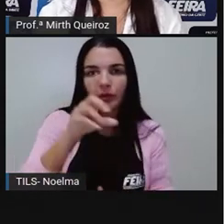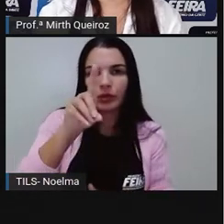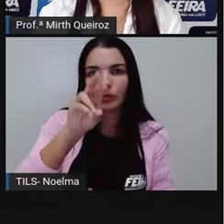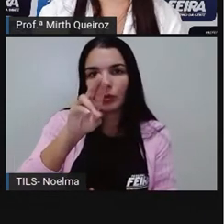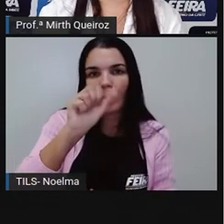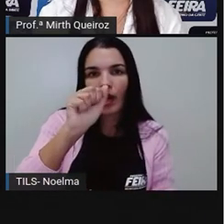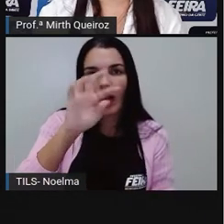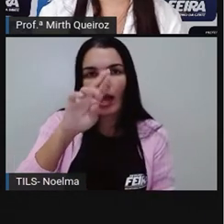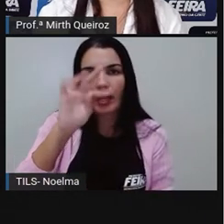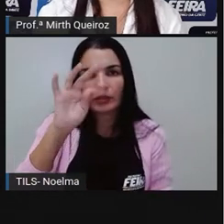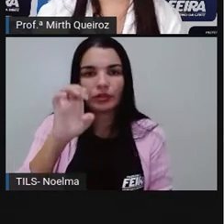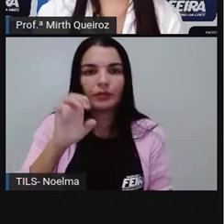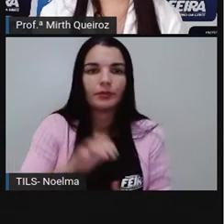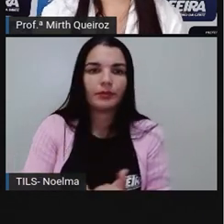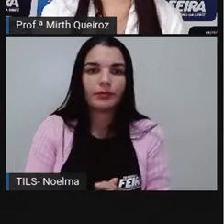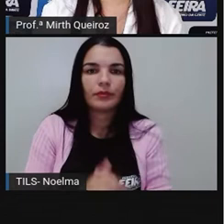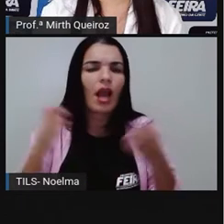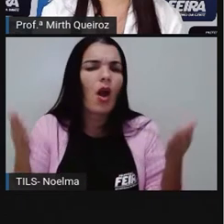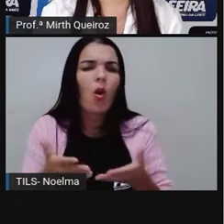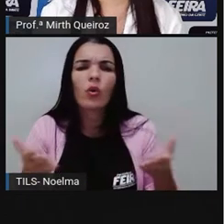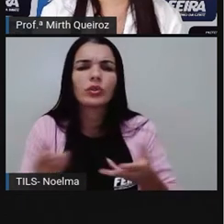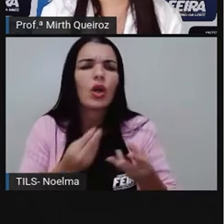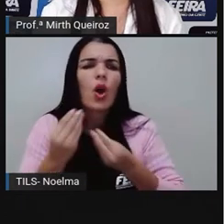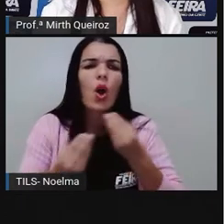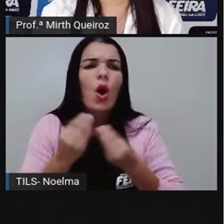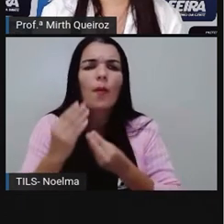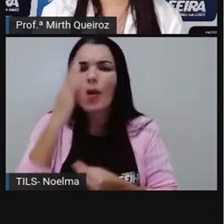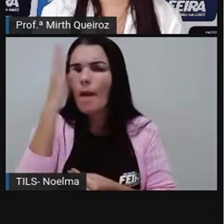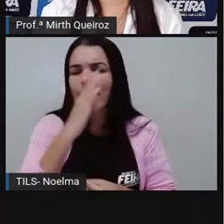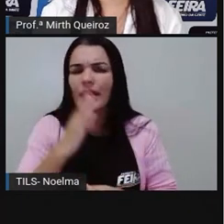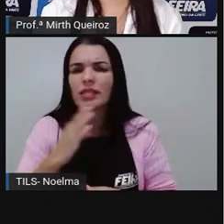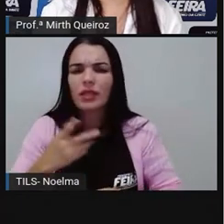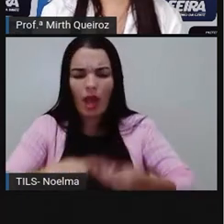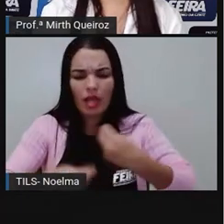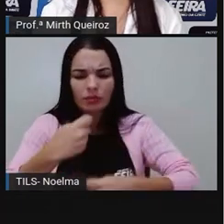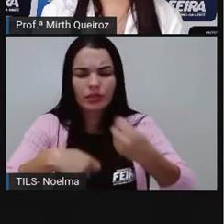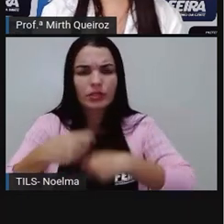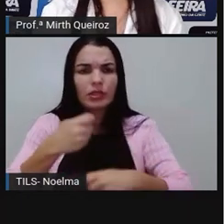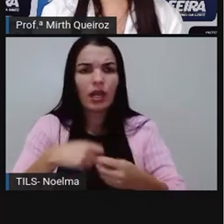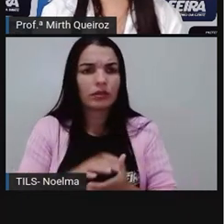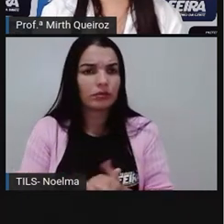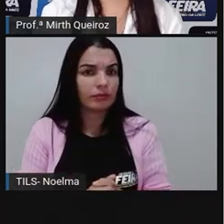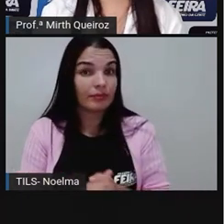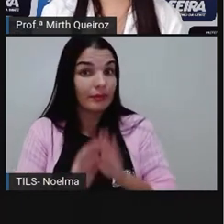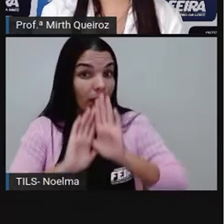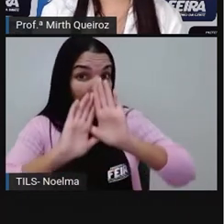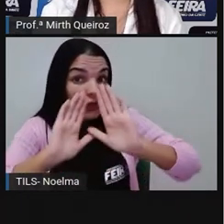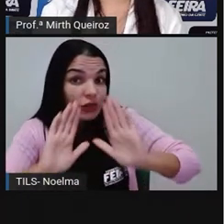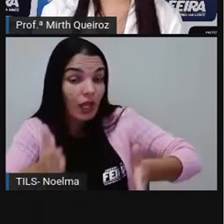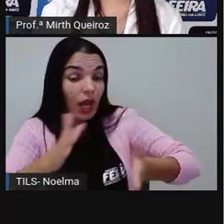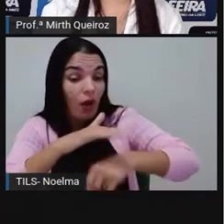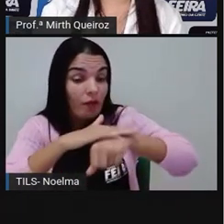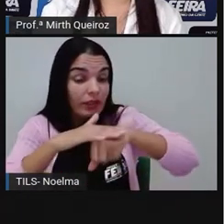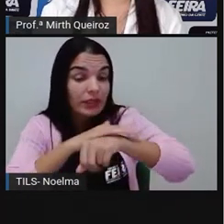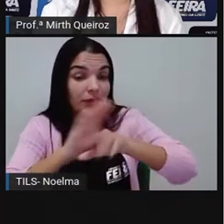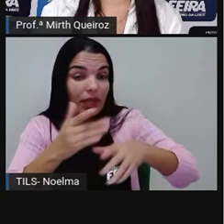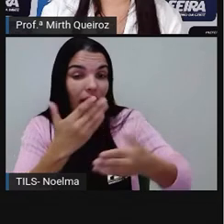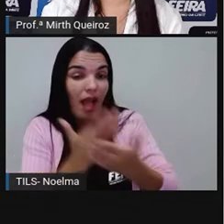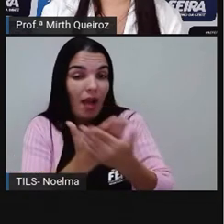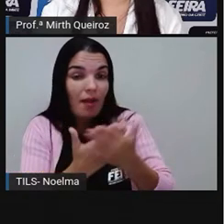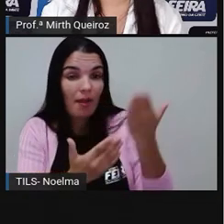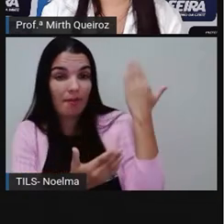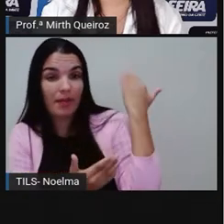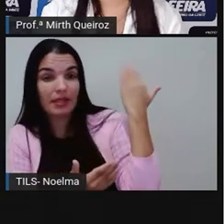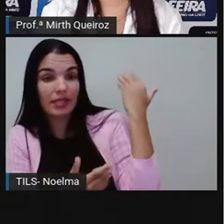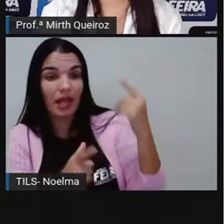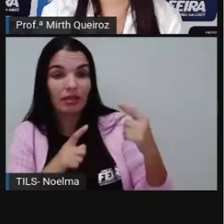Costa. E hoje, como é que o Brasil é administrado? Nós já falamos sobre isso já na aula anterior, né?